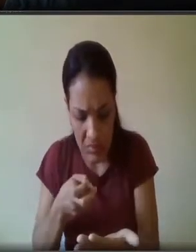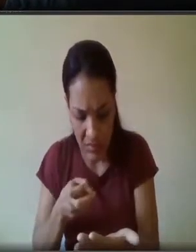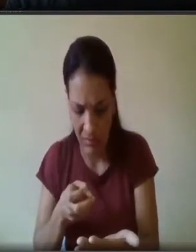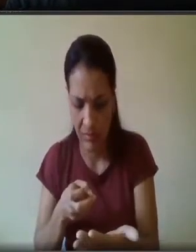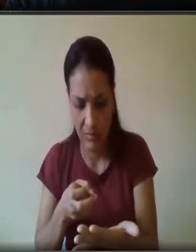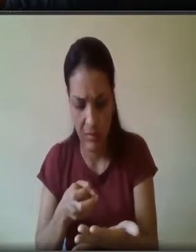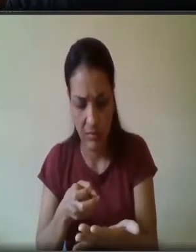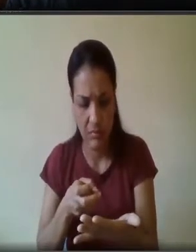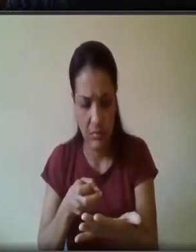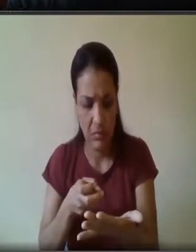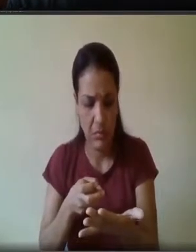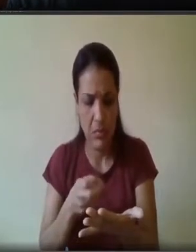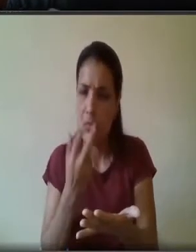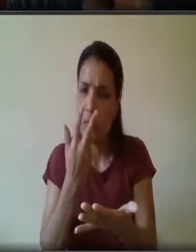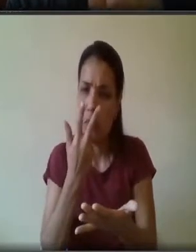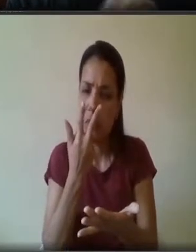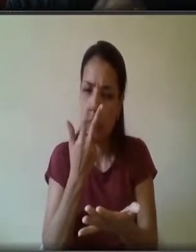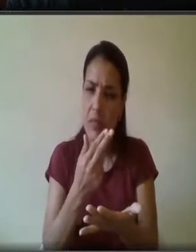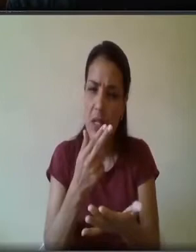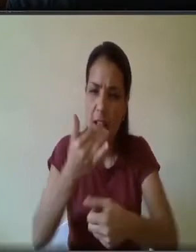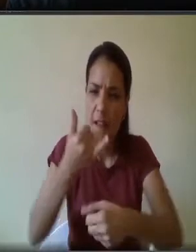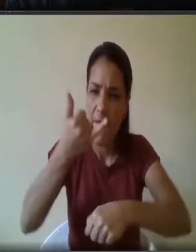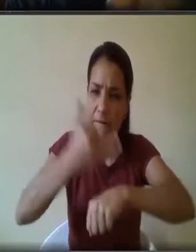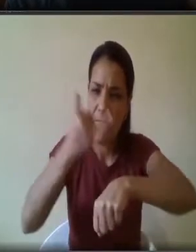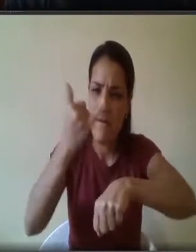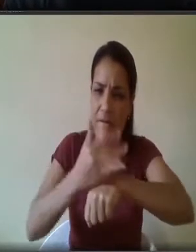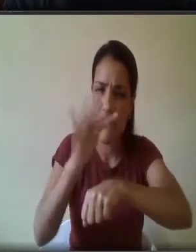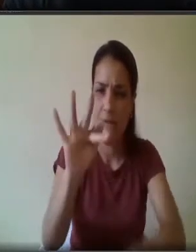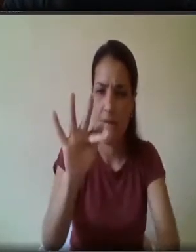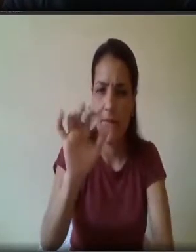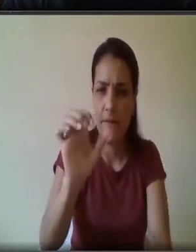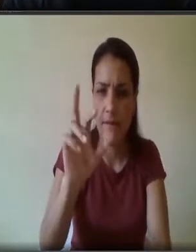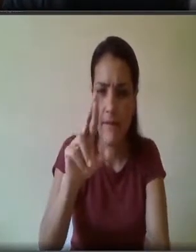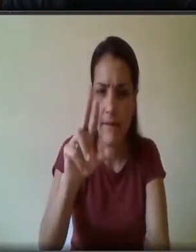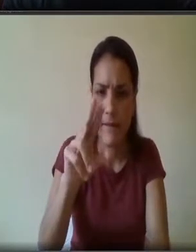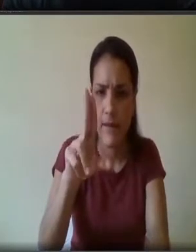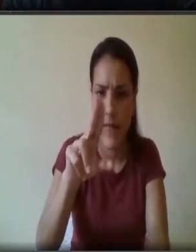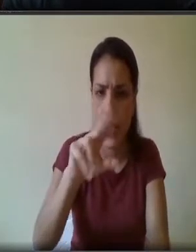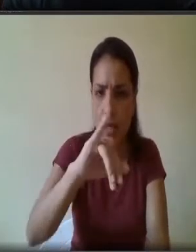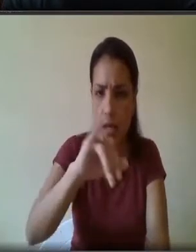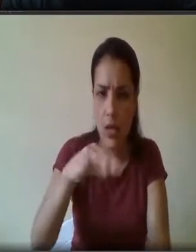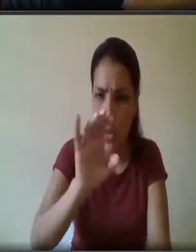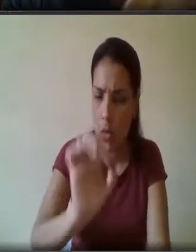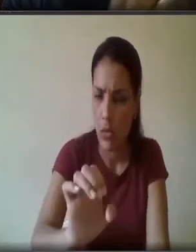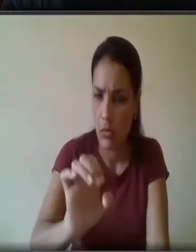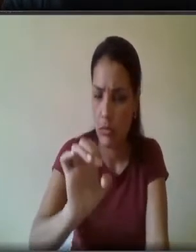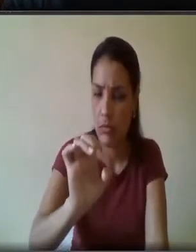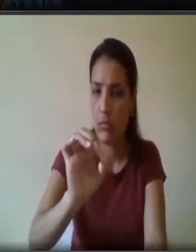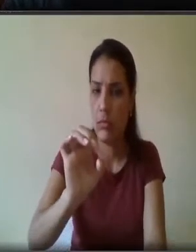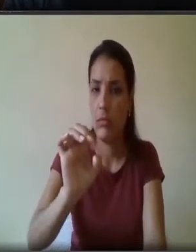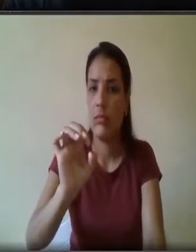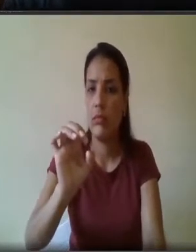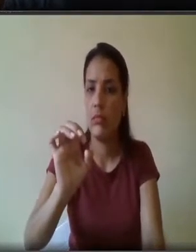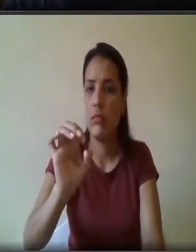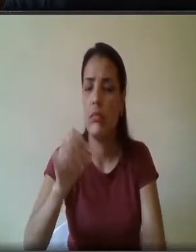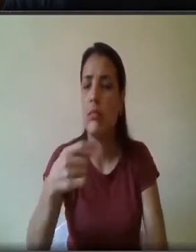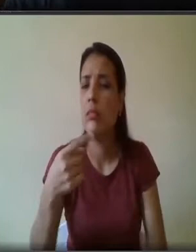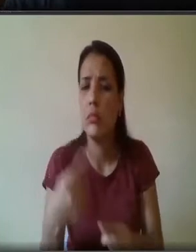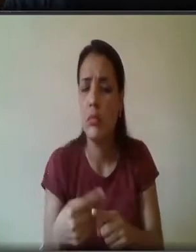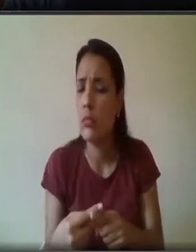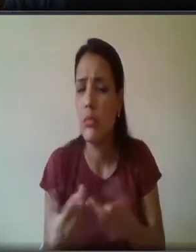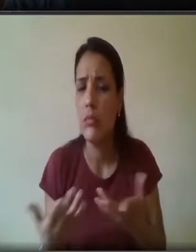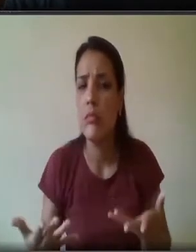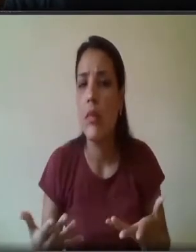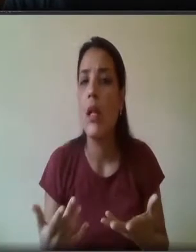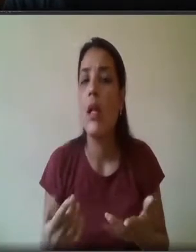uma ferrugem na sua mão. Por que tem ferrugem? Porque o intemperismo químico é conduzido pela água, que vai